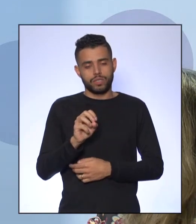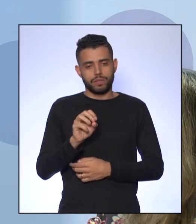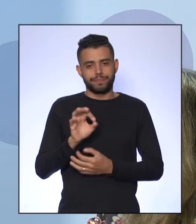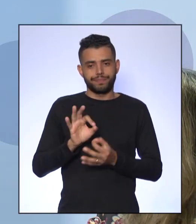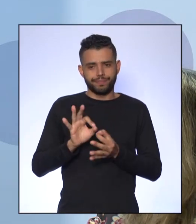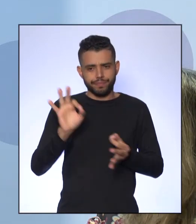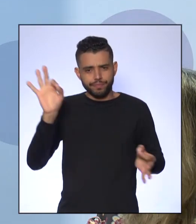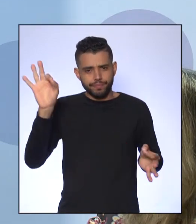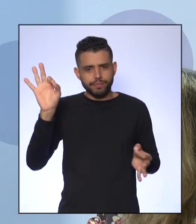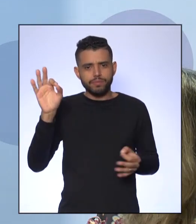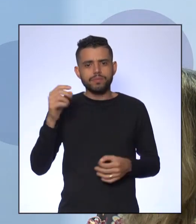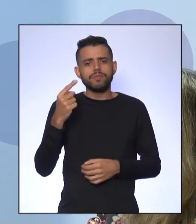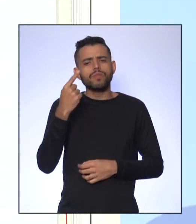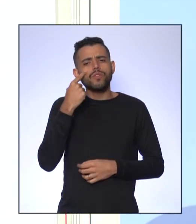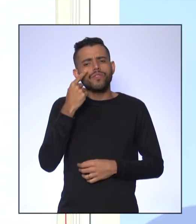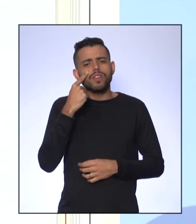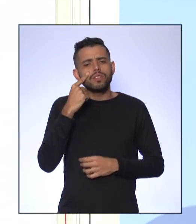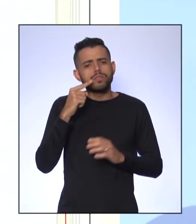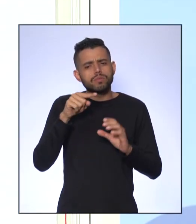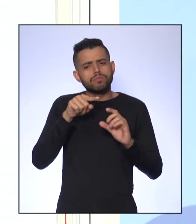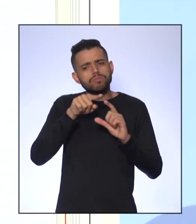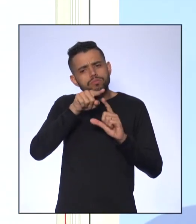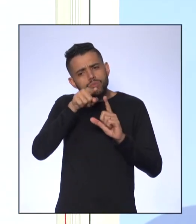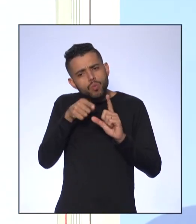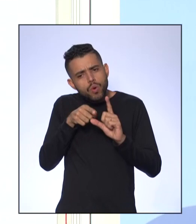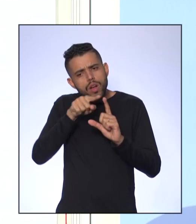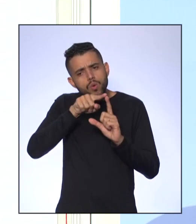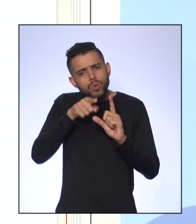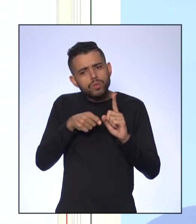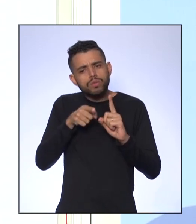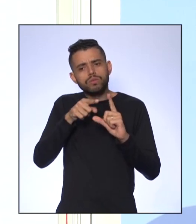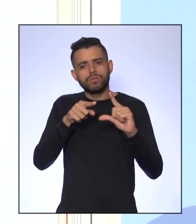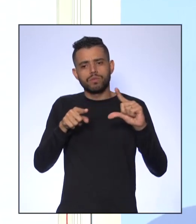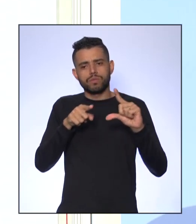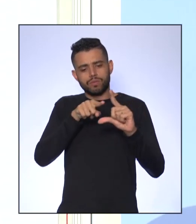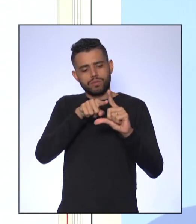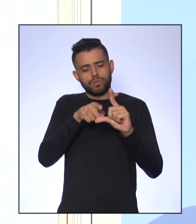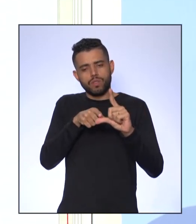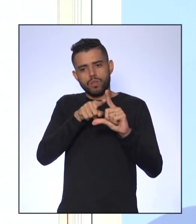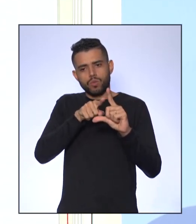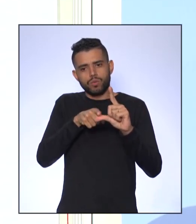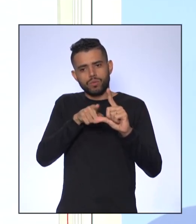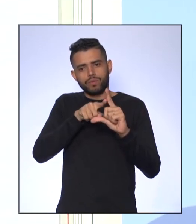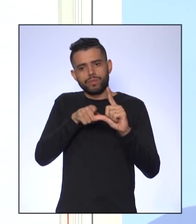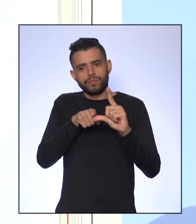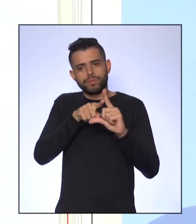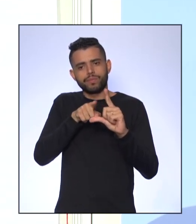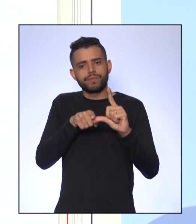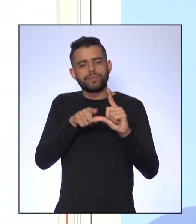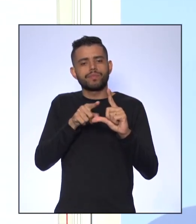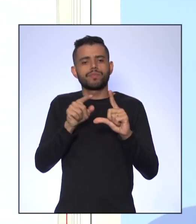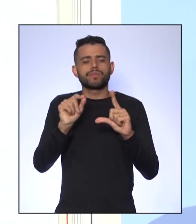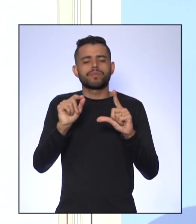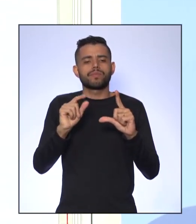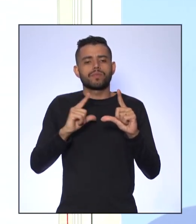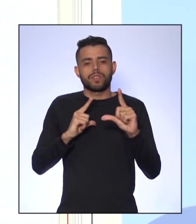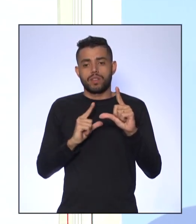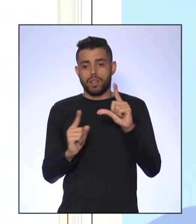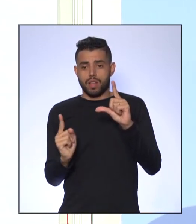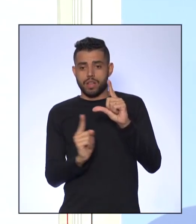eu estou vendo esse ângulo aqui, né? Estou olhando para ele, olha. O que eu tenho aqui? Eu tenho um